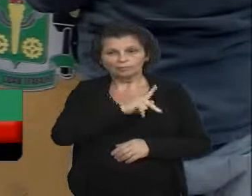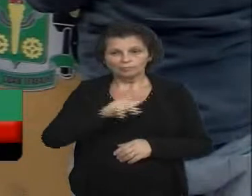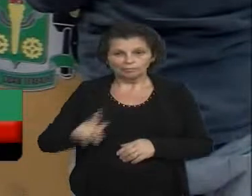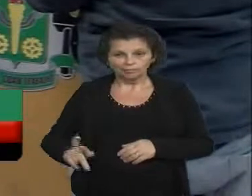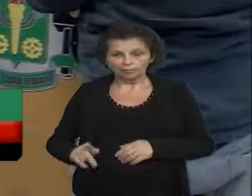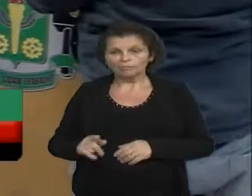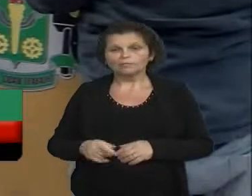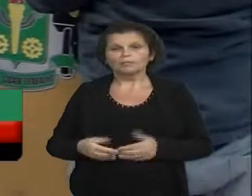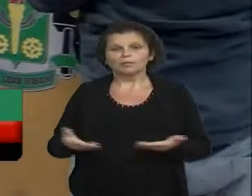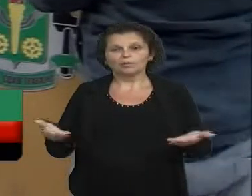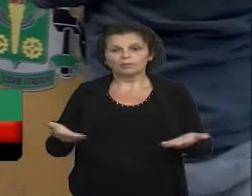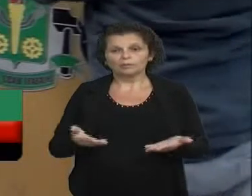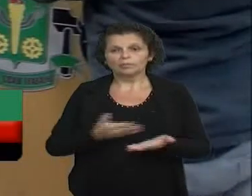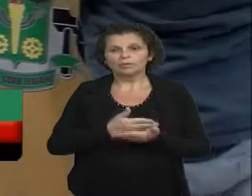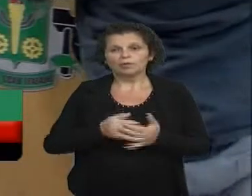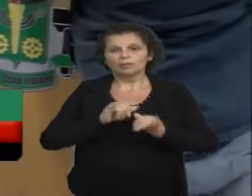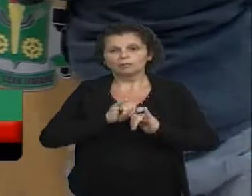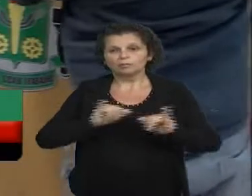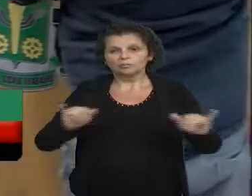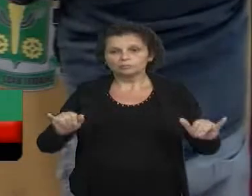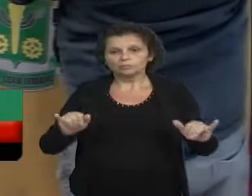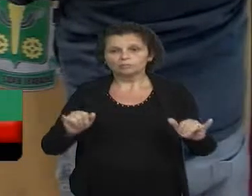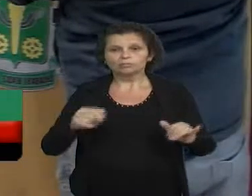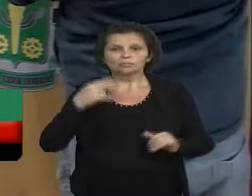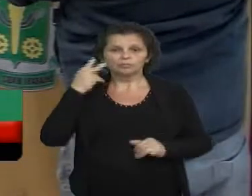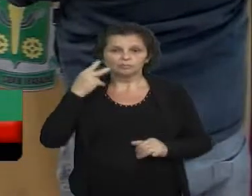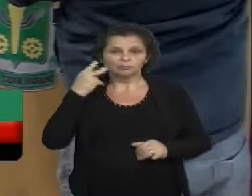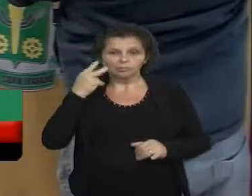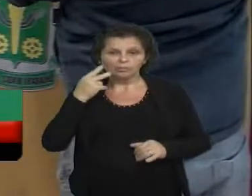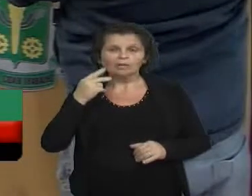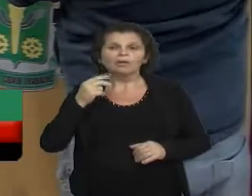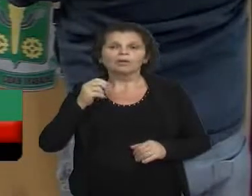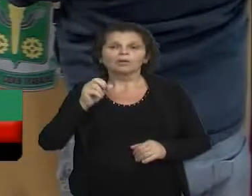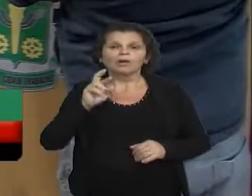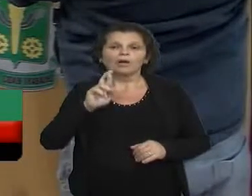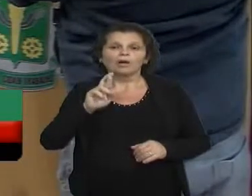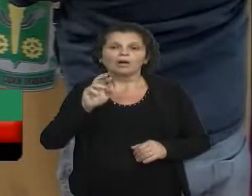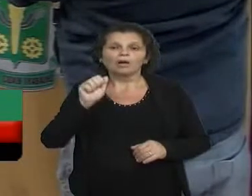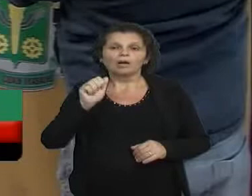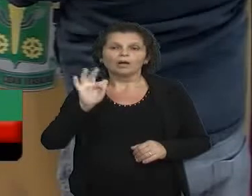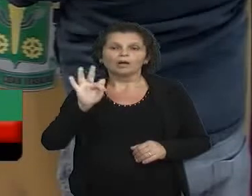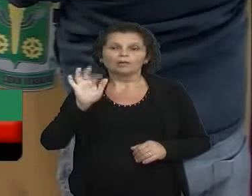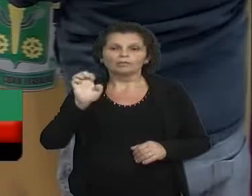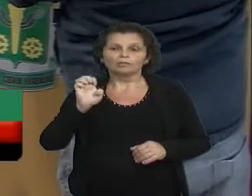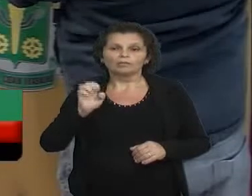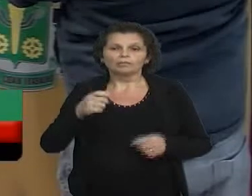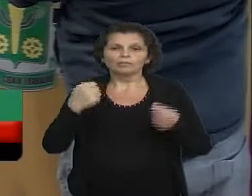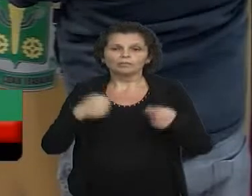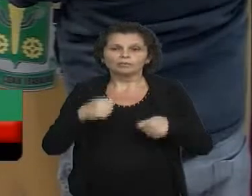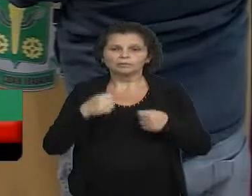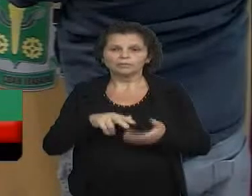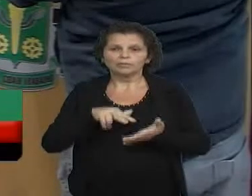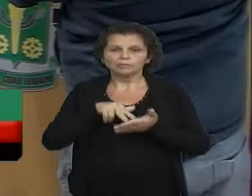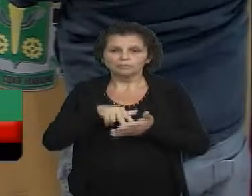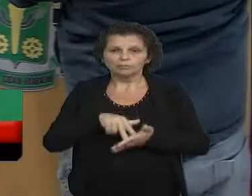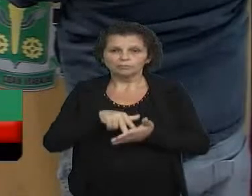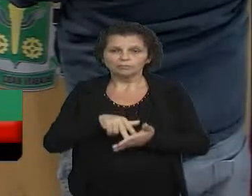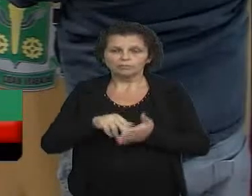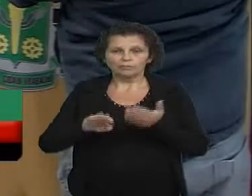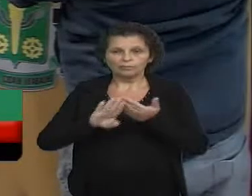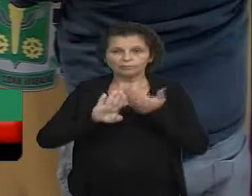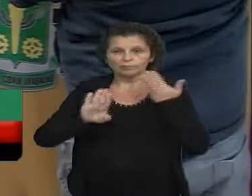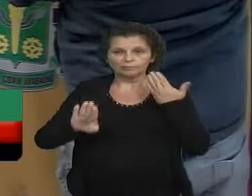presidente, venho por meio desta comunicar que o vereador Ralf Silva, na data de hoje, necessita permanecer afastado de